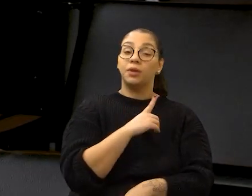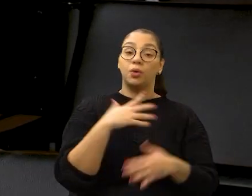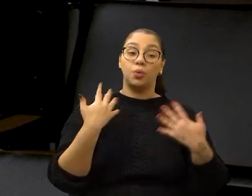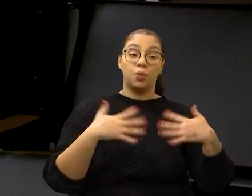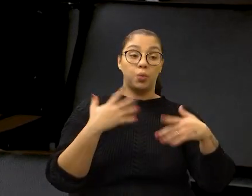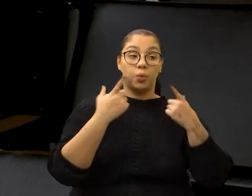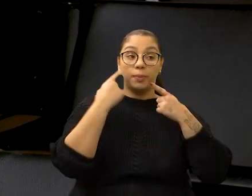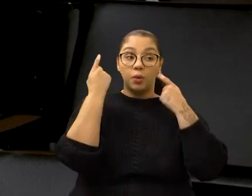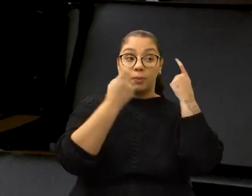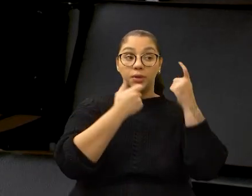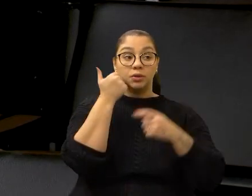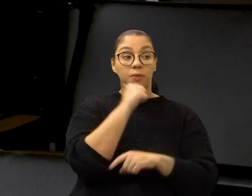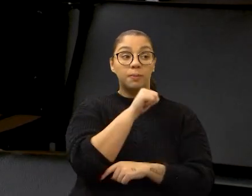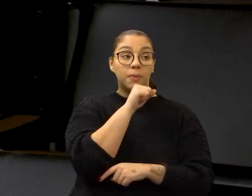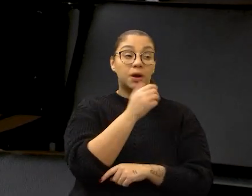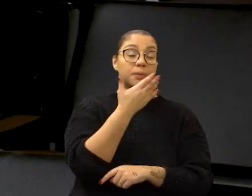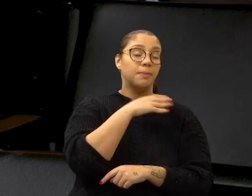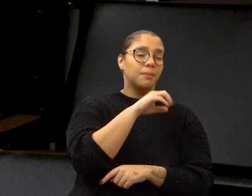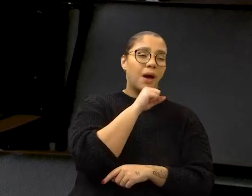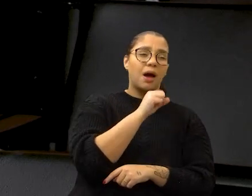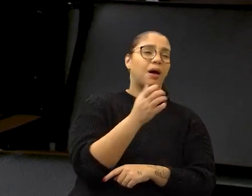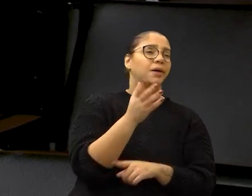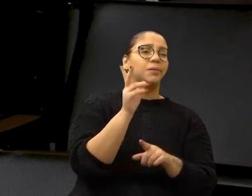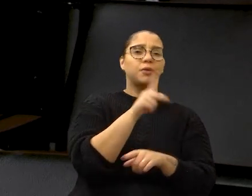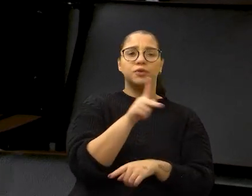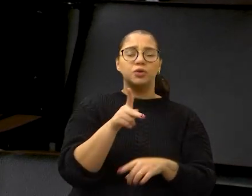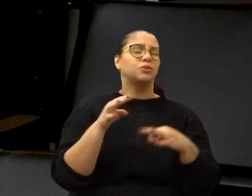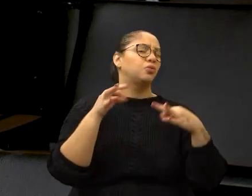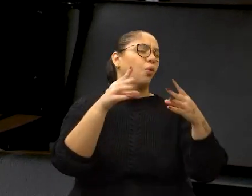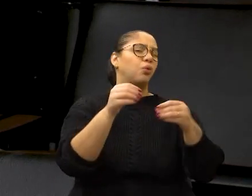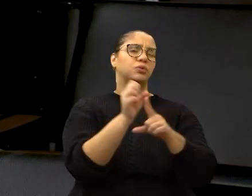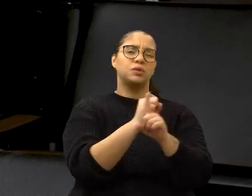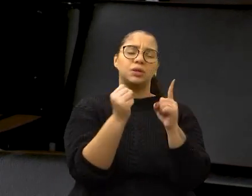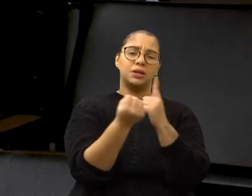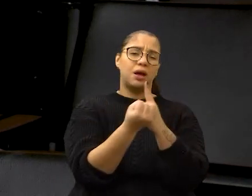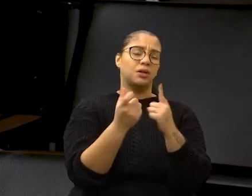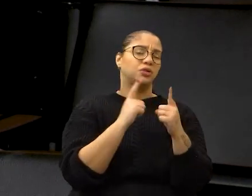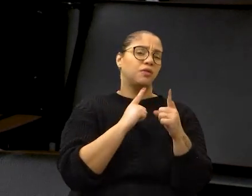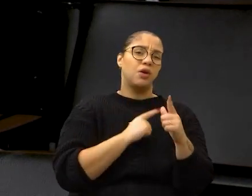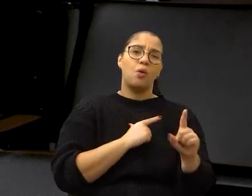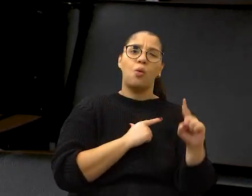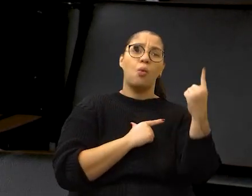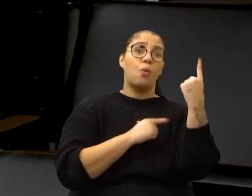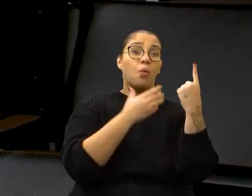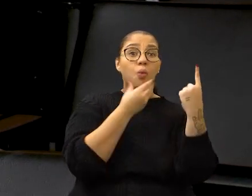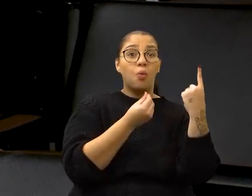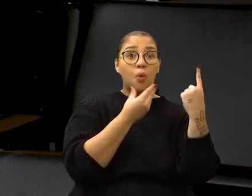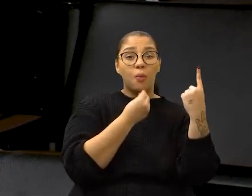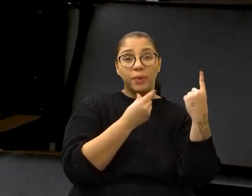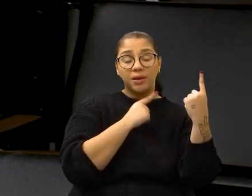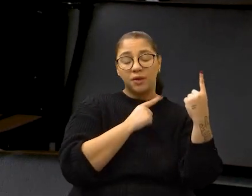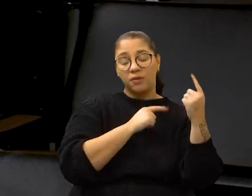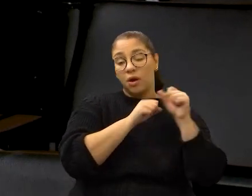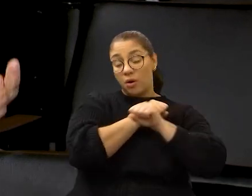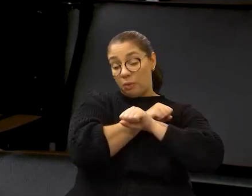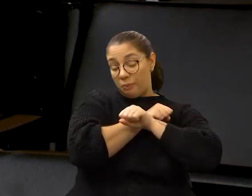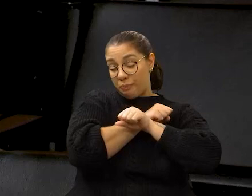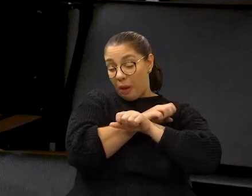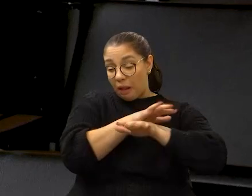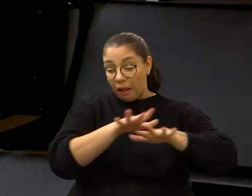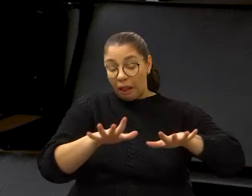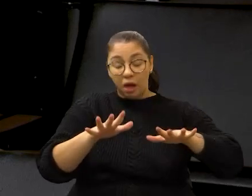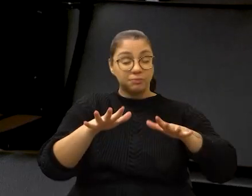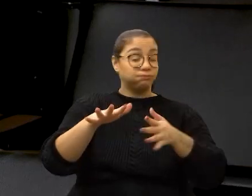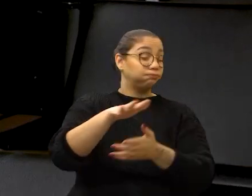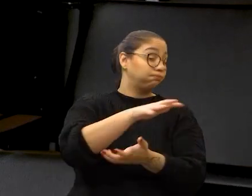grande preocupação nos pais, nos professores, toda a sociedade, né? Eu falei que um único homem conseguiu desestabilizar um